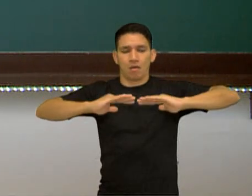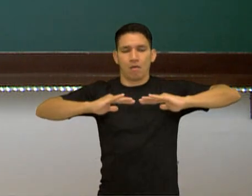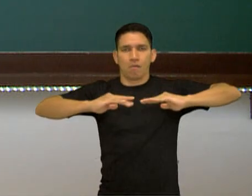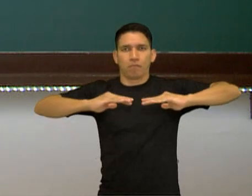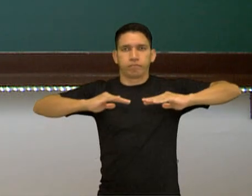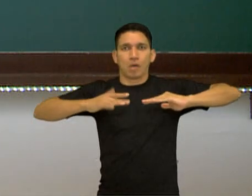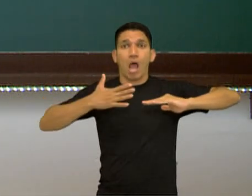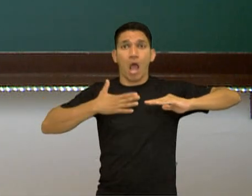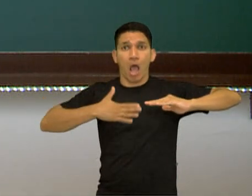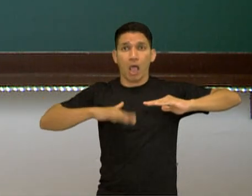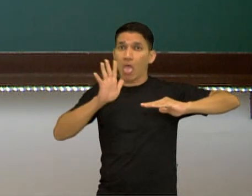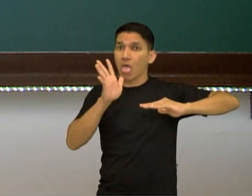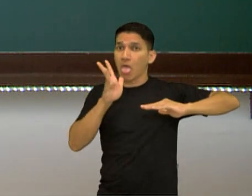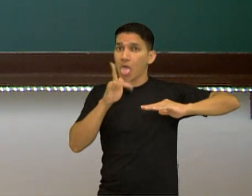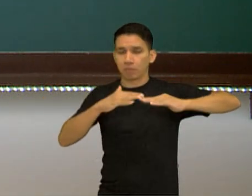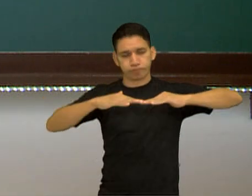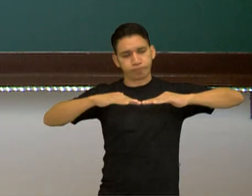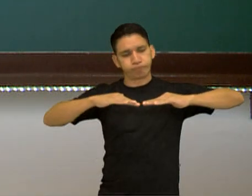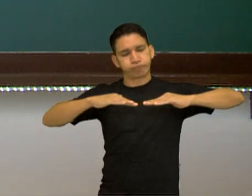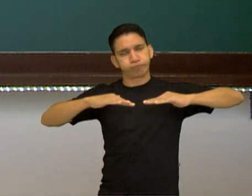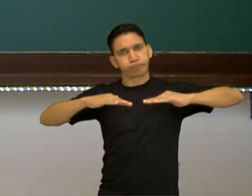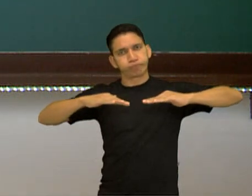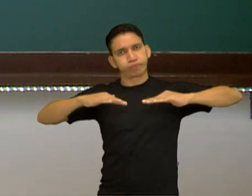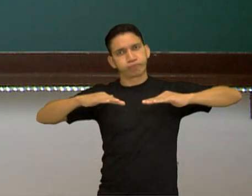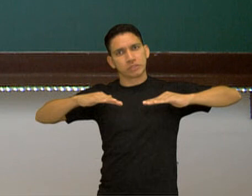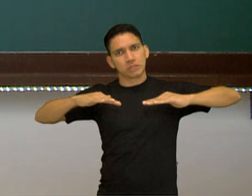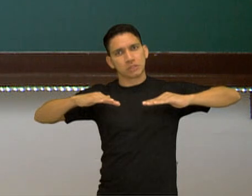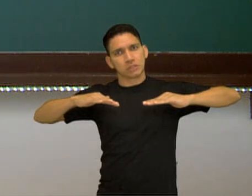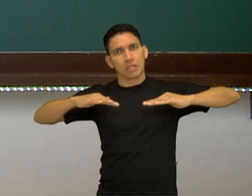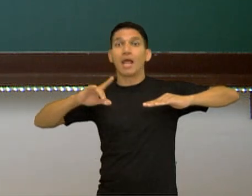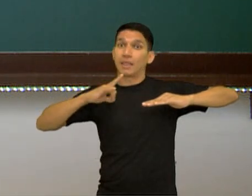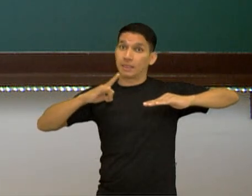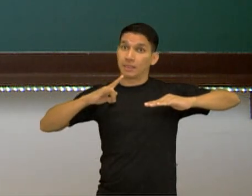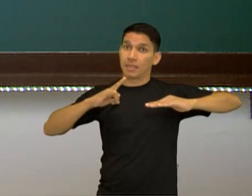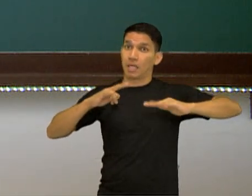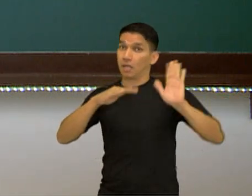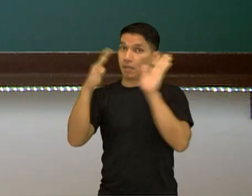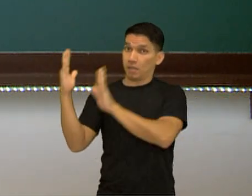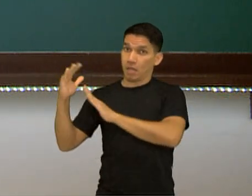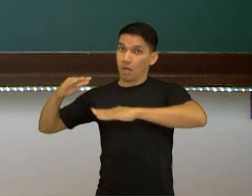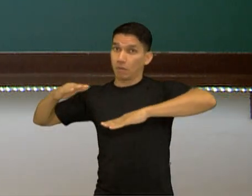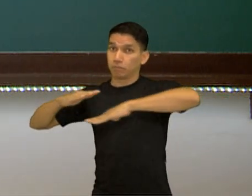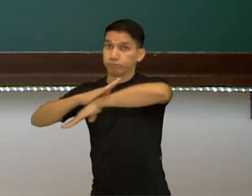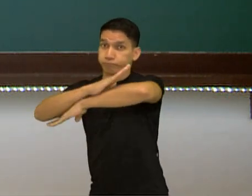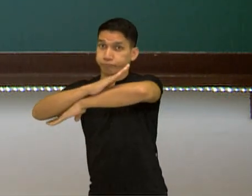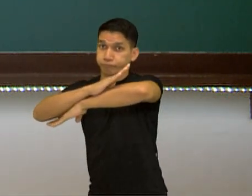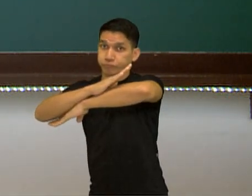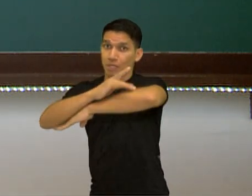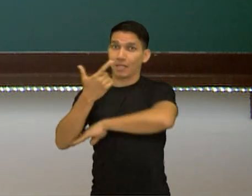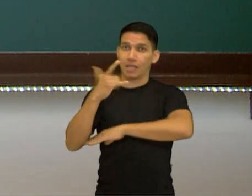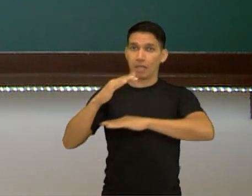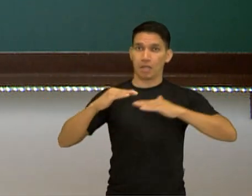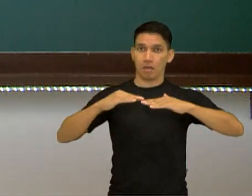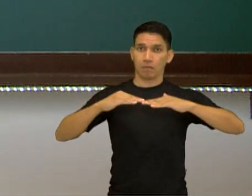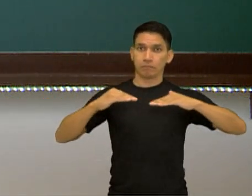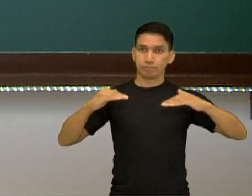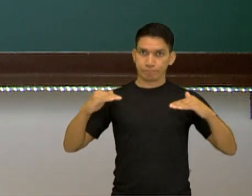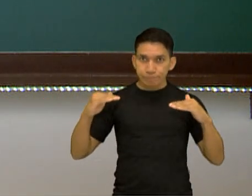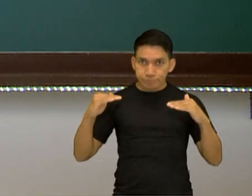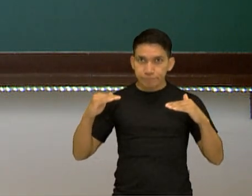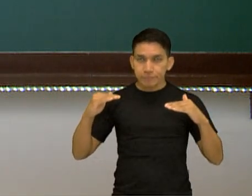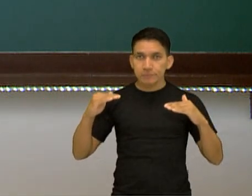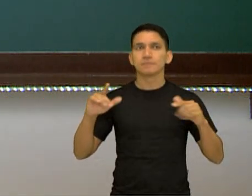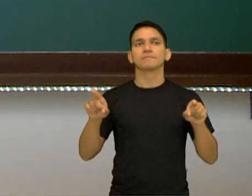vão lentamente se afastando. Então, nós temos as convergentes onde elas se encontram, nós temos as divergentes aonde elas